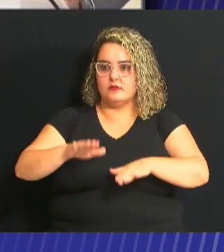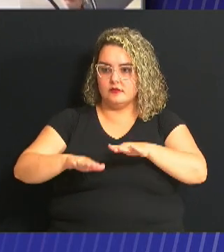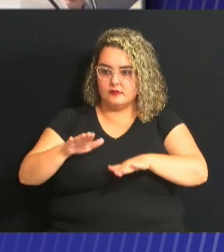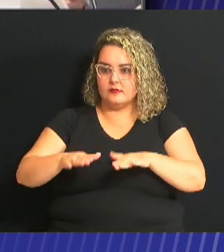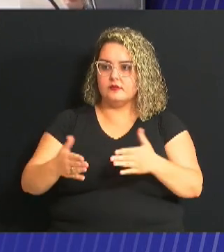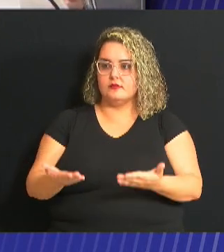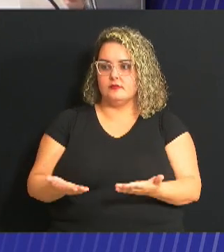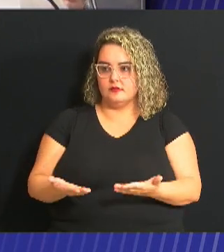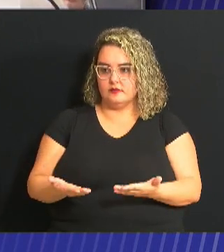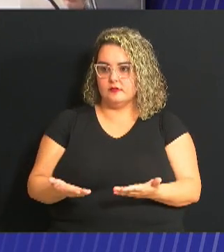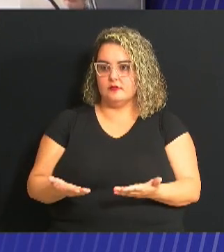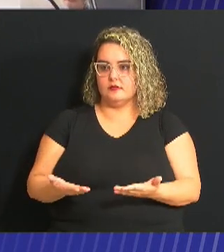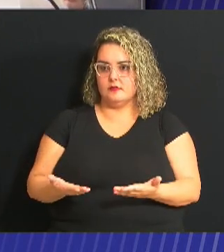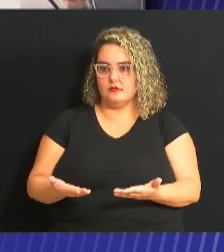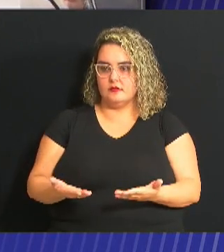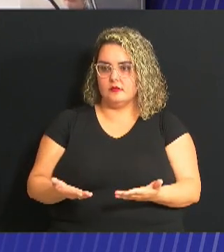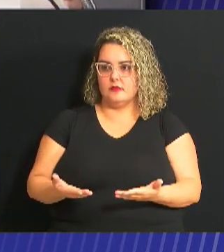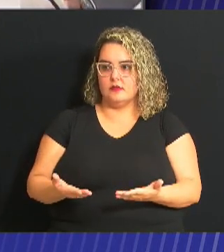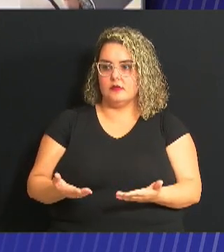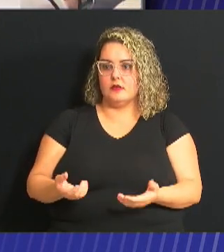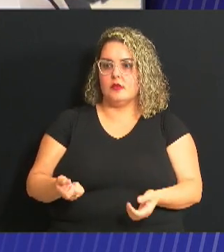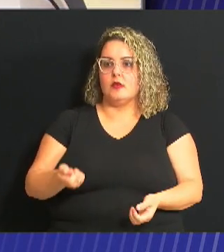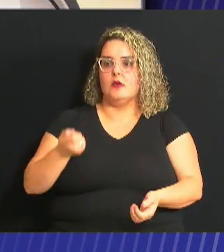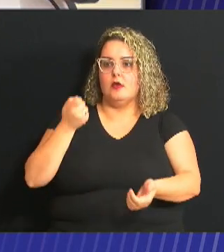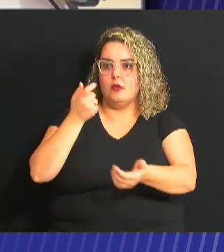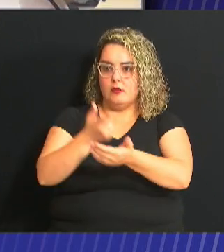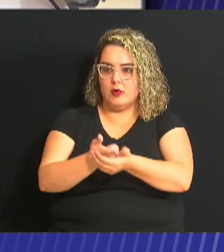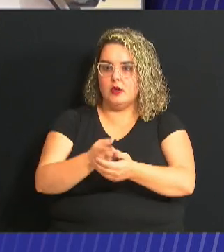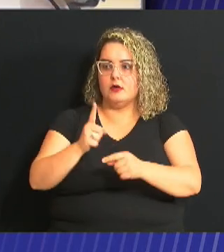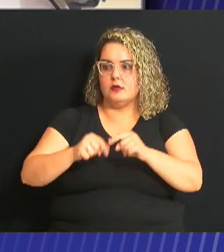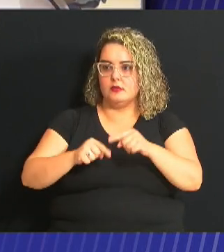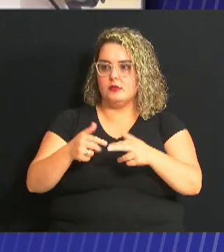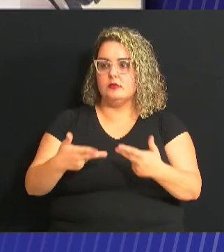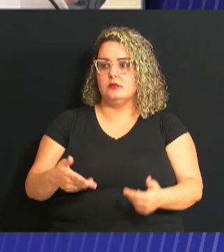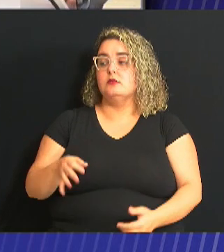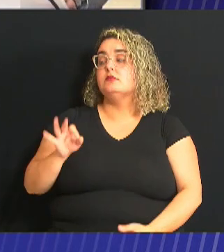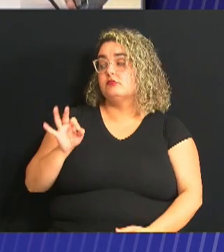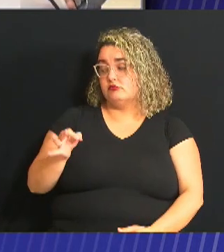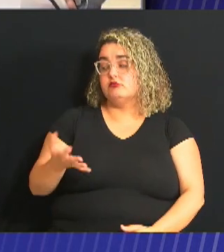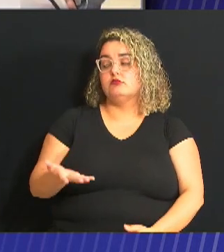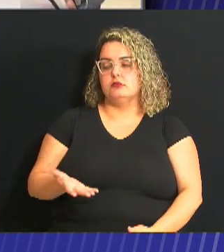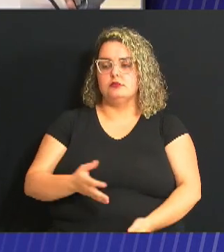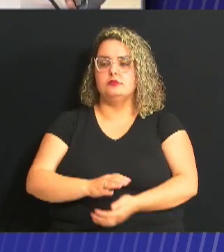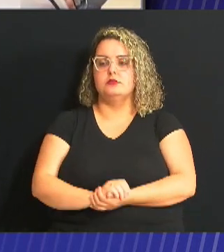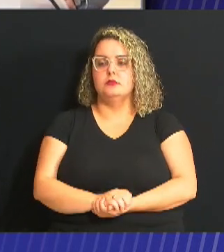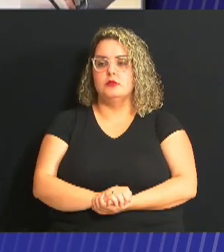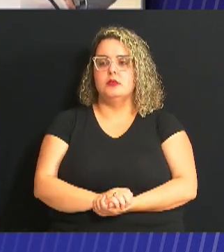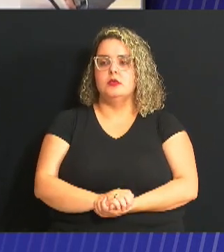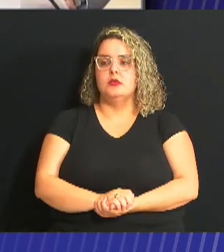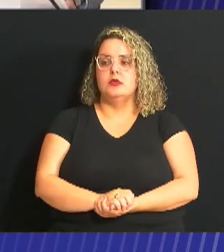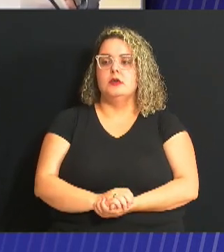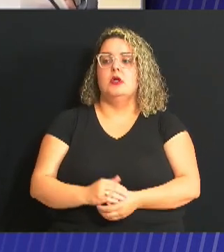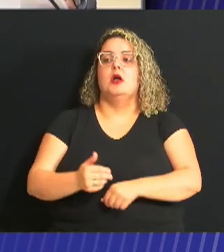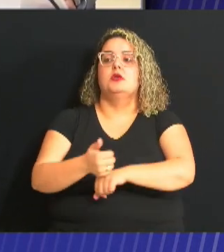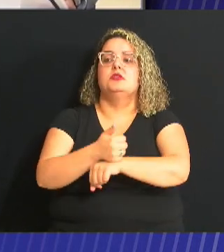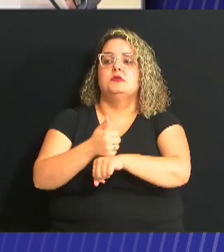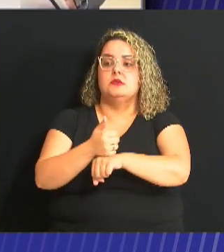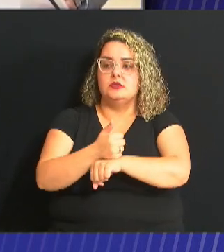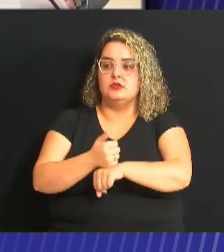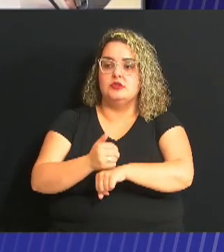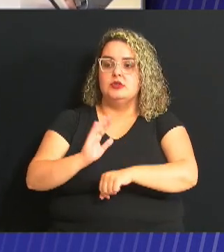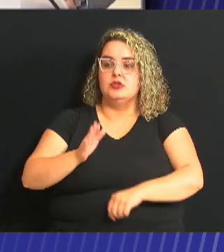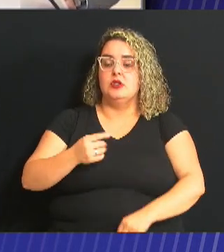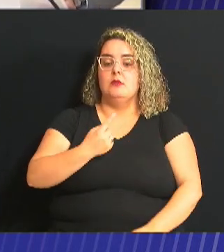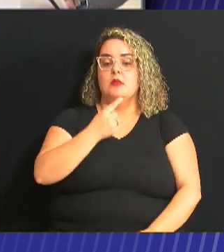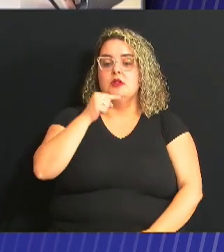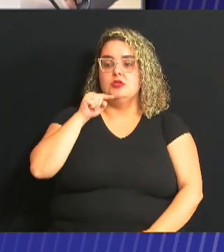apenas o custo do material. Quanto aos profissionais, já foram mais de 1.000 alunos